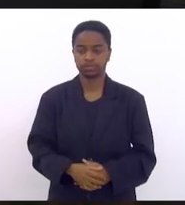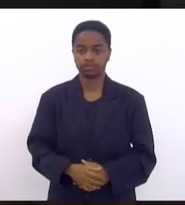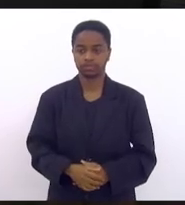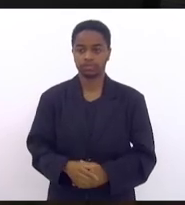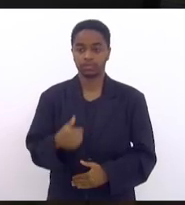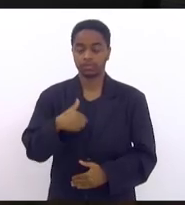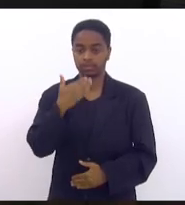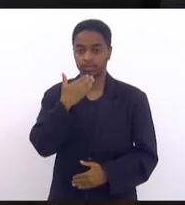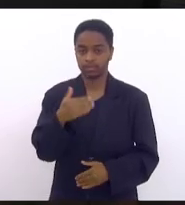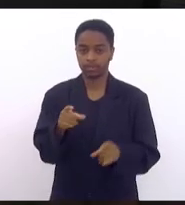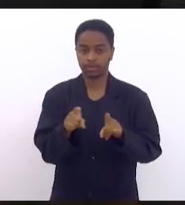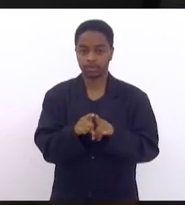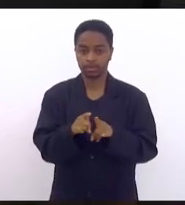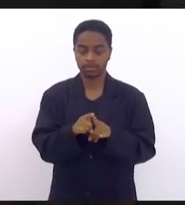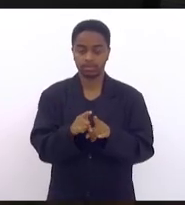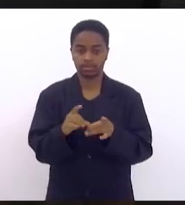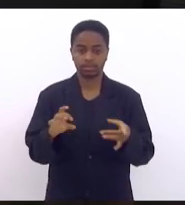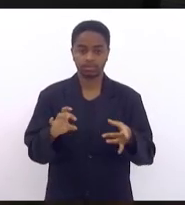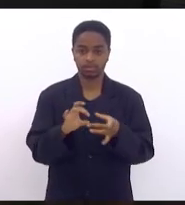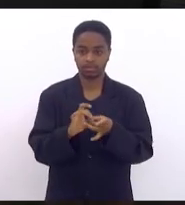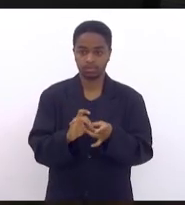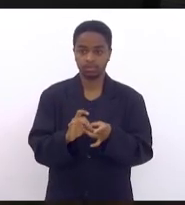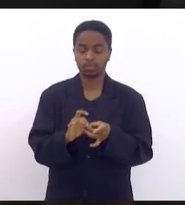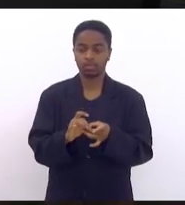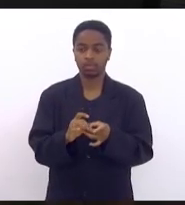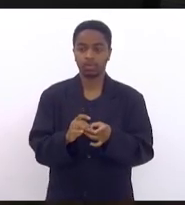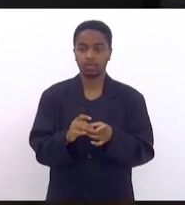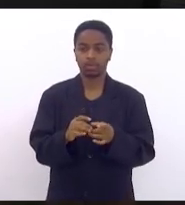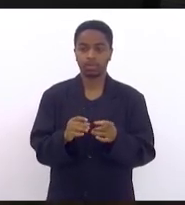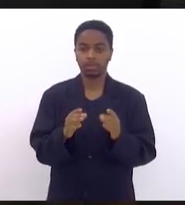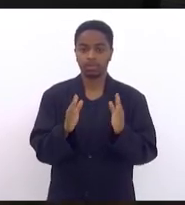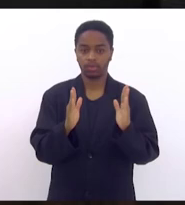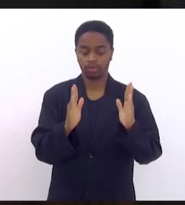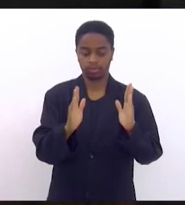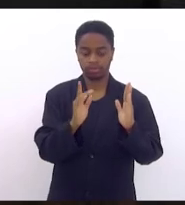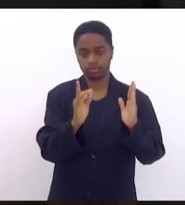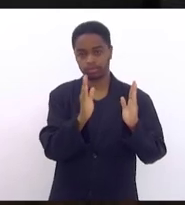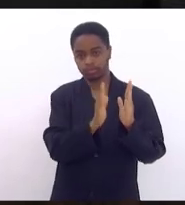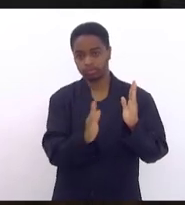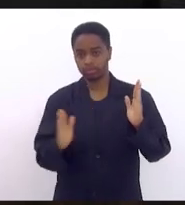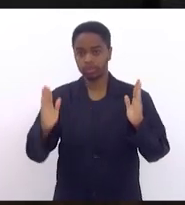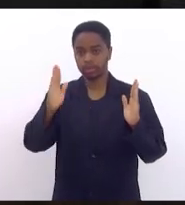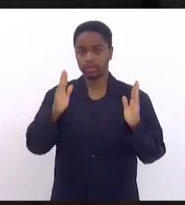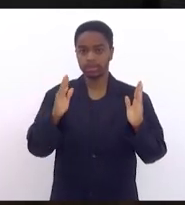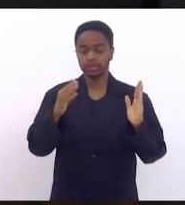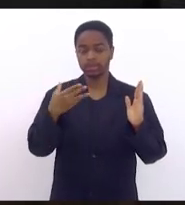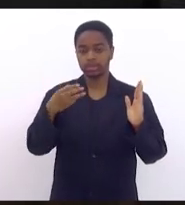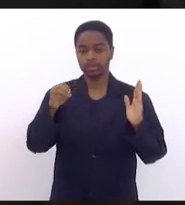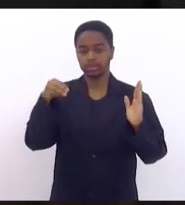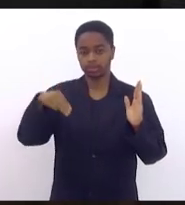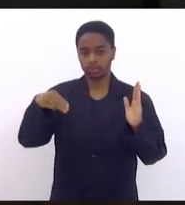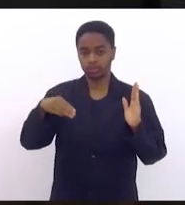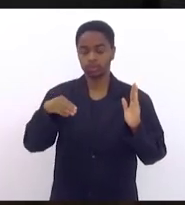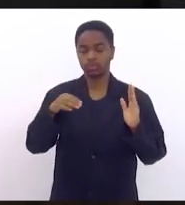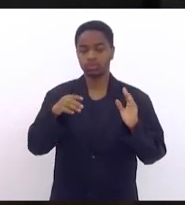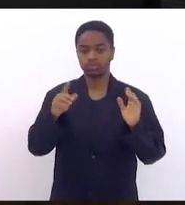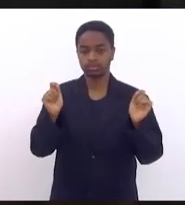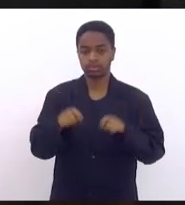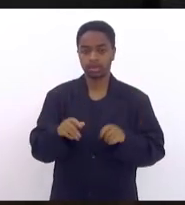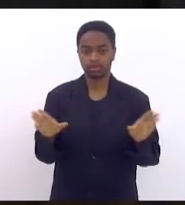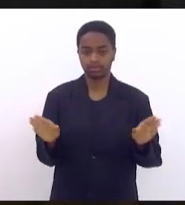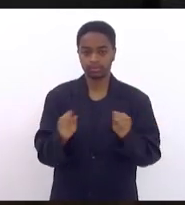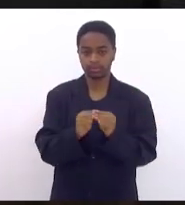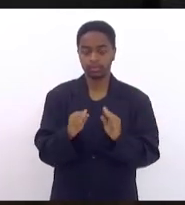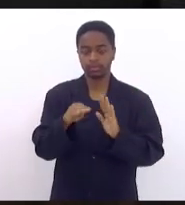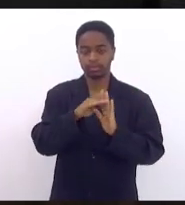Requeiro também, na forma regimental, a prorrogação da presente sessão por mais 30 minutos para a conclusão da pauta. Senhores que aprovam, permaneçam como estão,